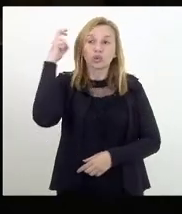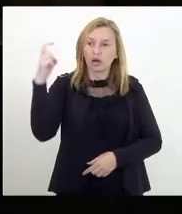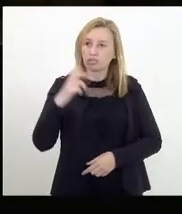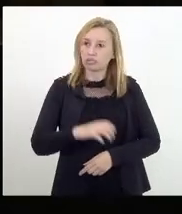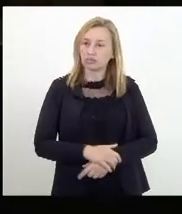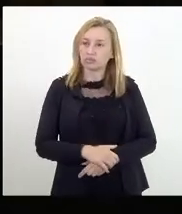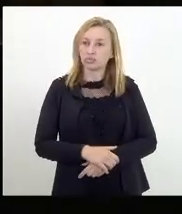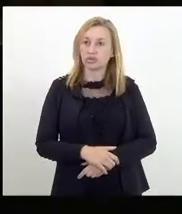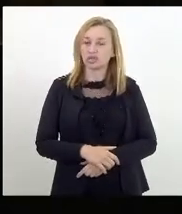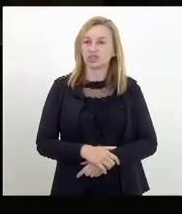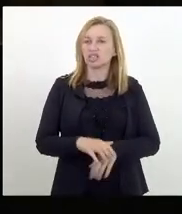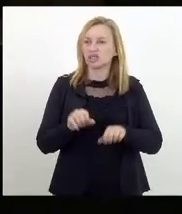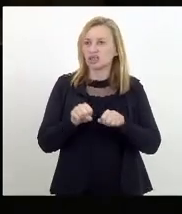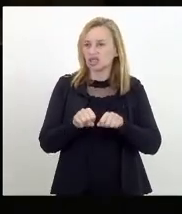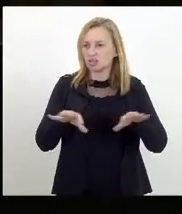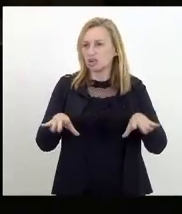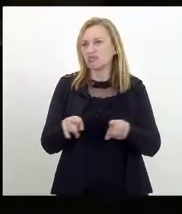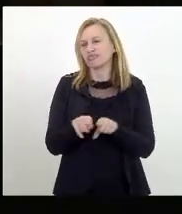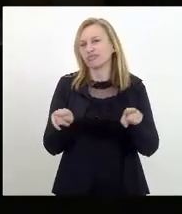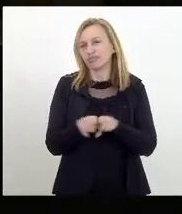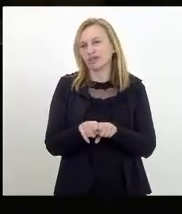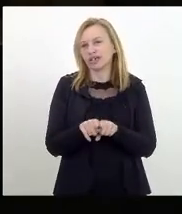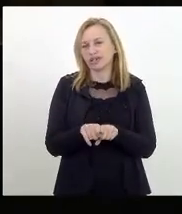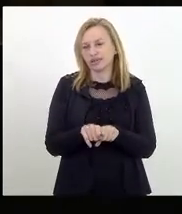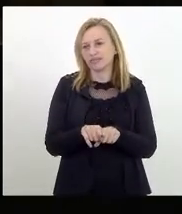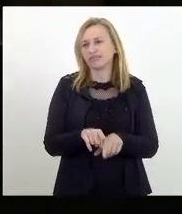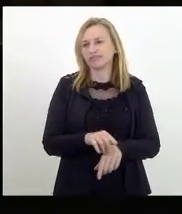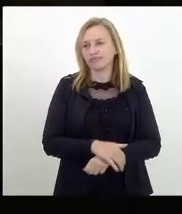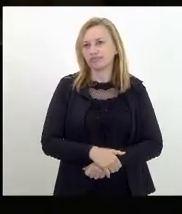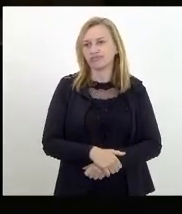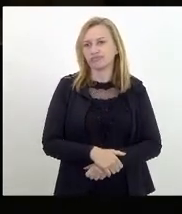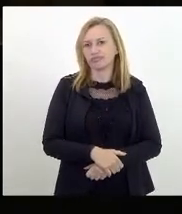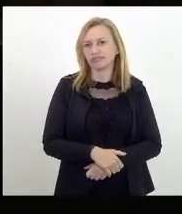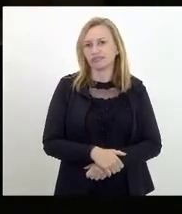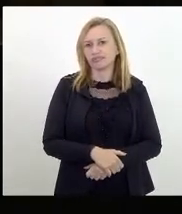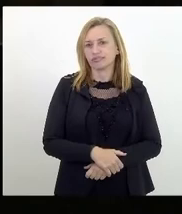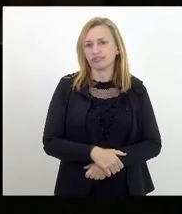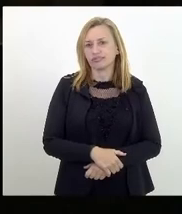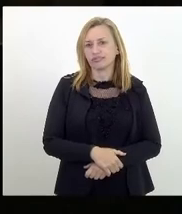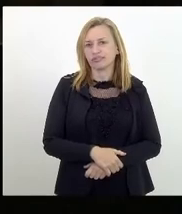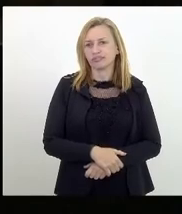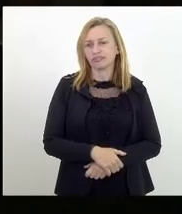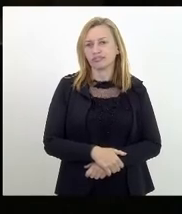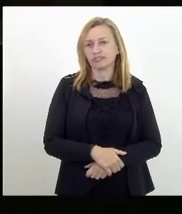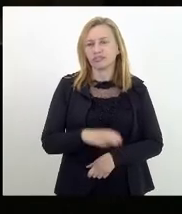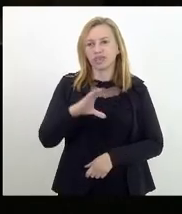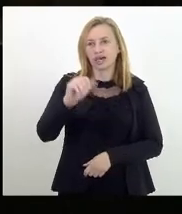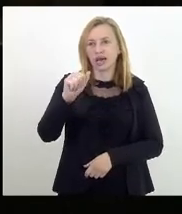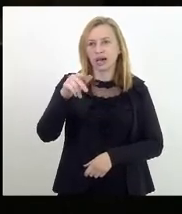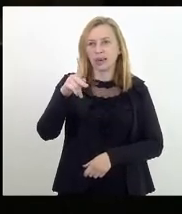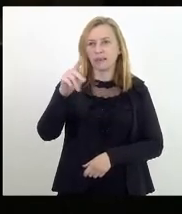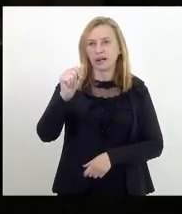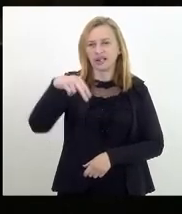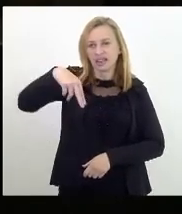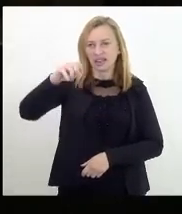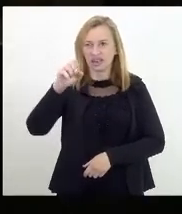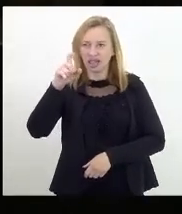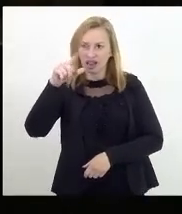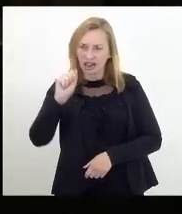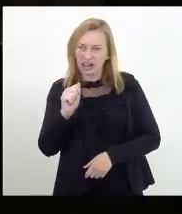que espalha você também por estados e municípios e o Capanema é um